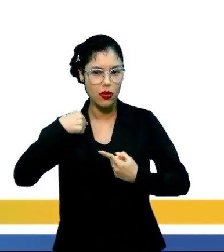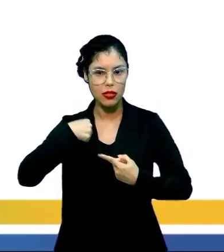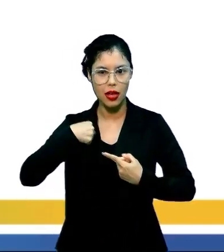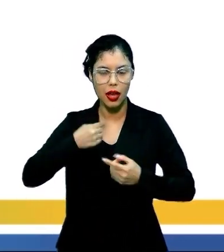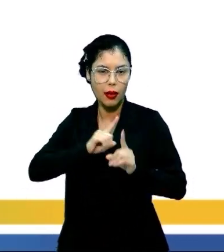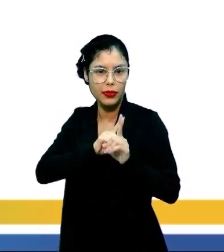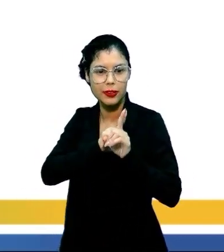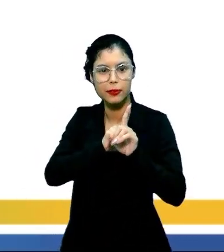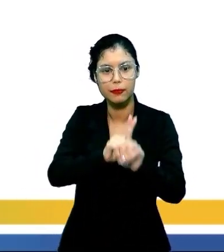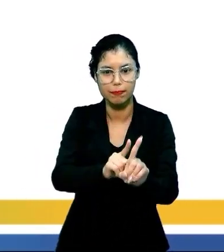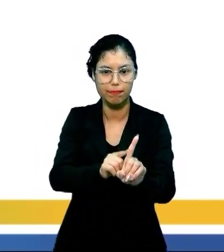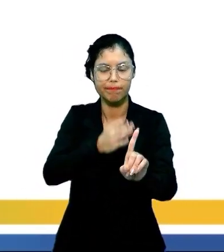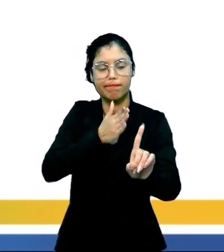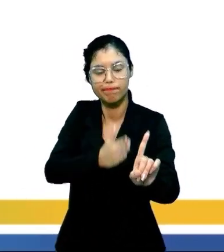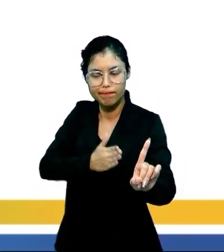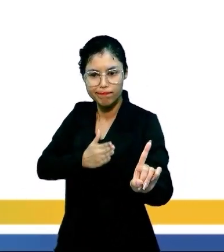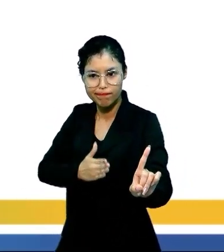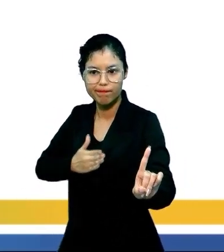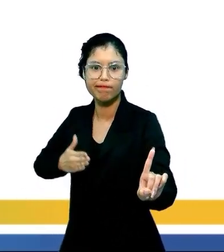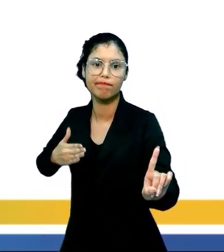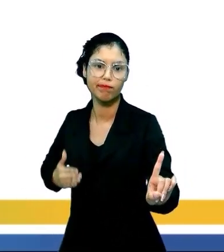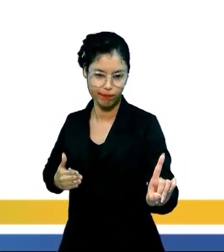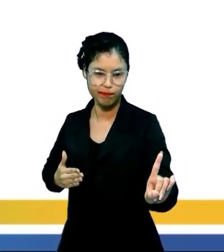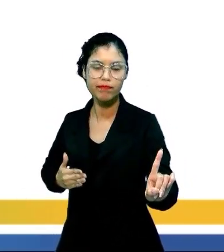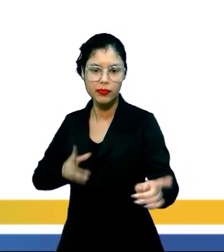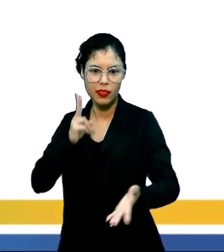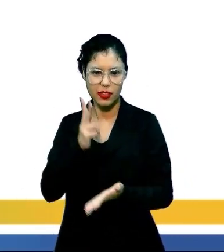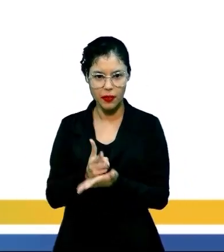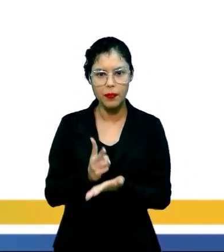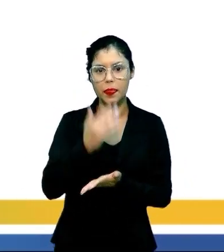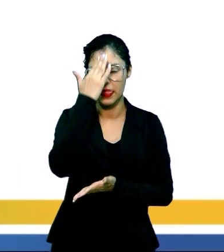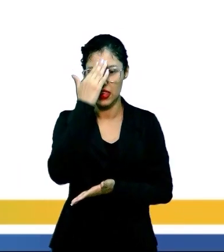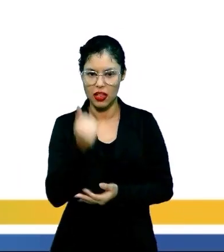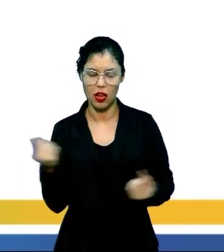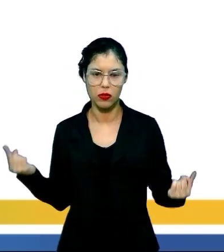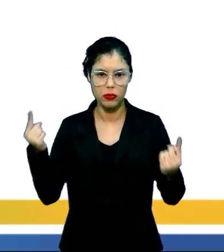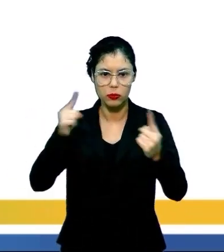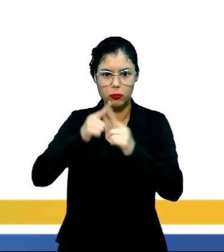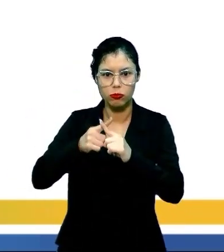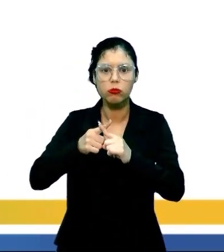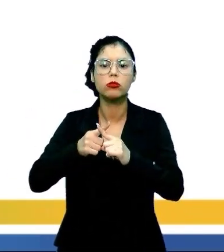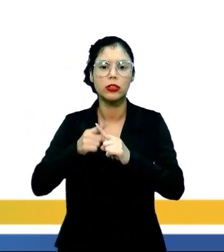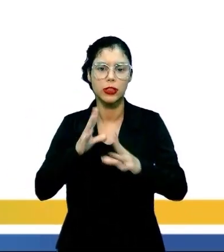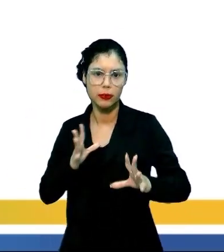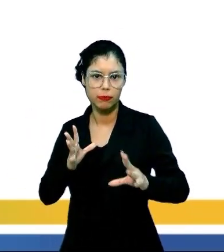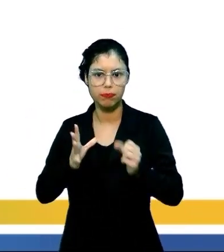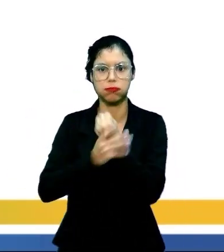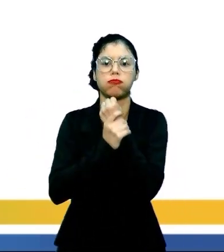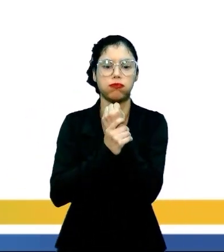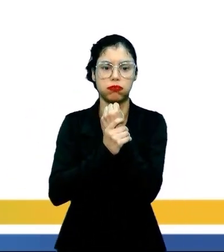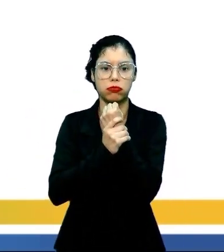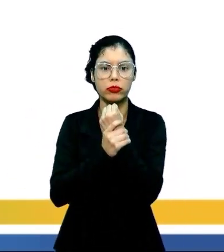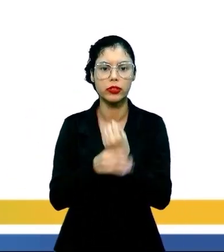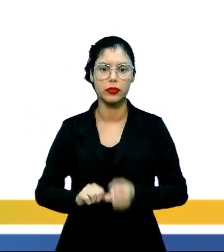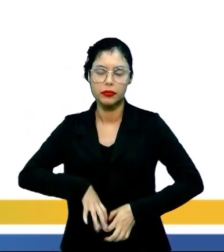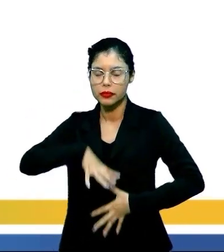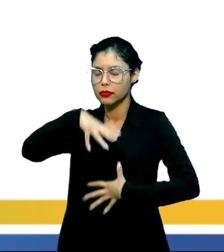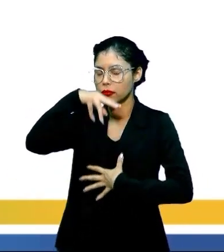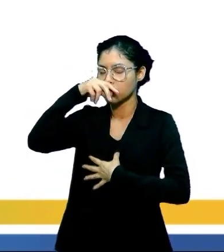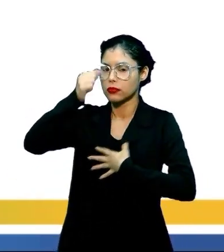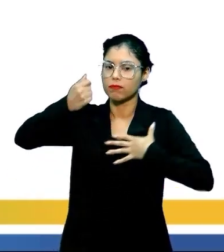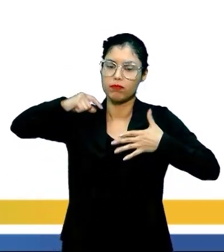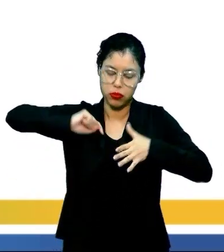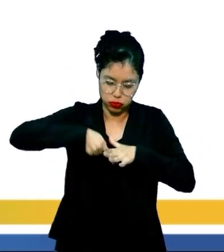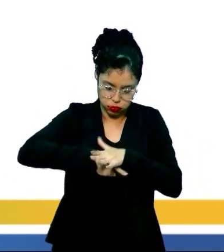eu, que sempre te segui os passos, sei que cruz infernal prendeu-te os braços e o teu